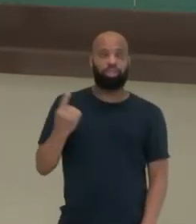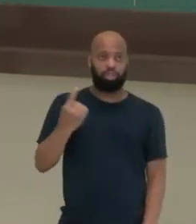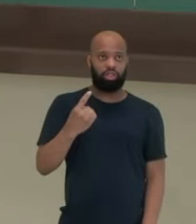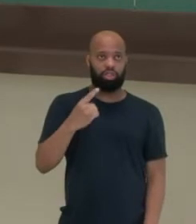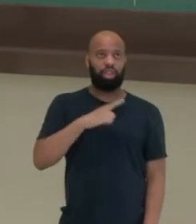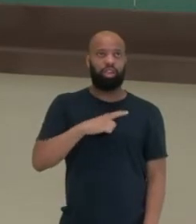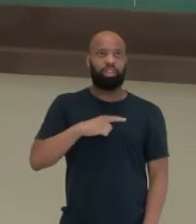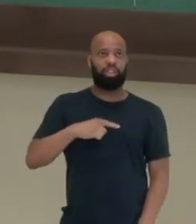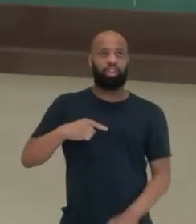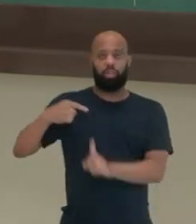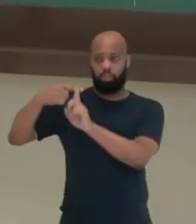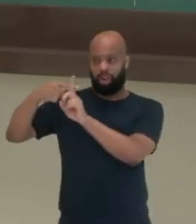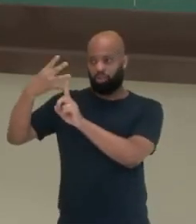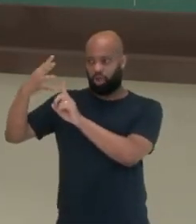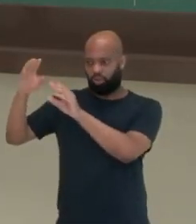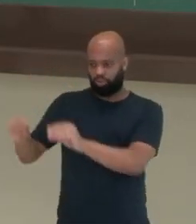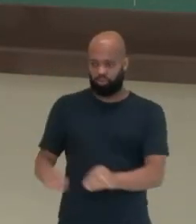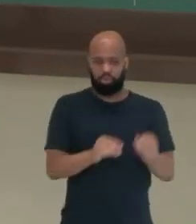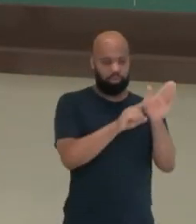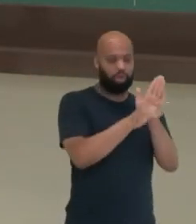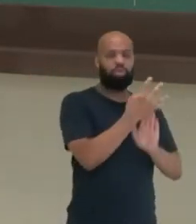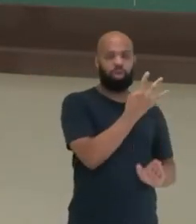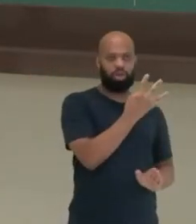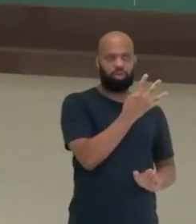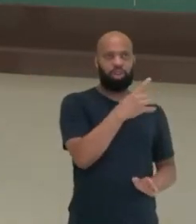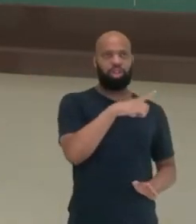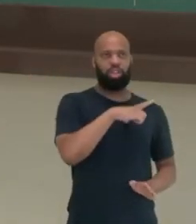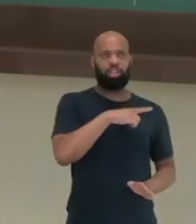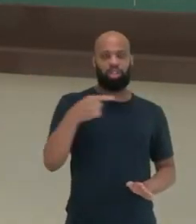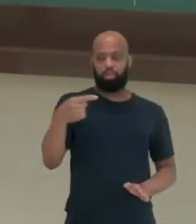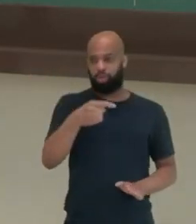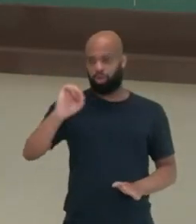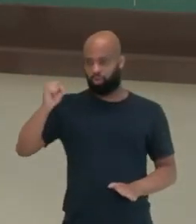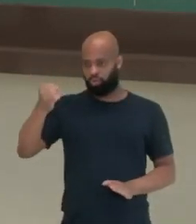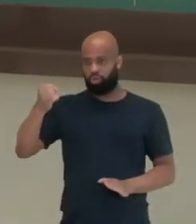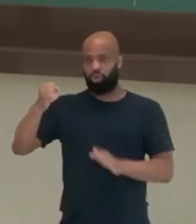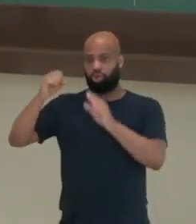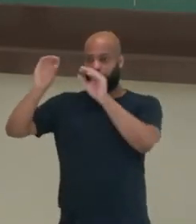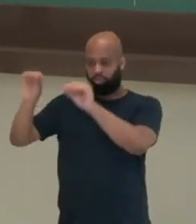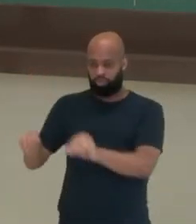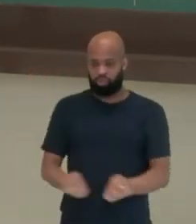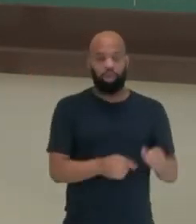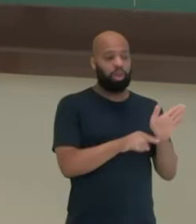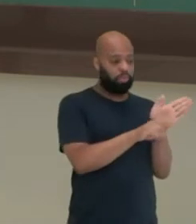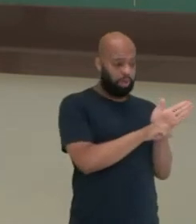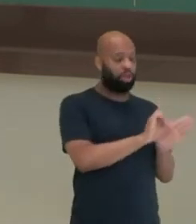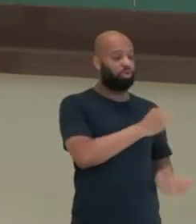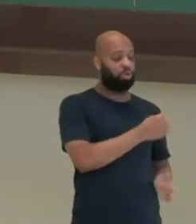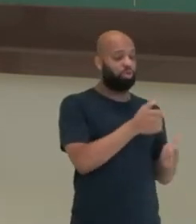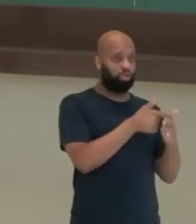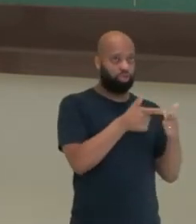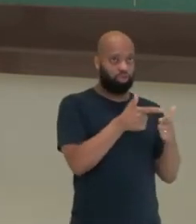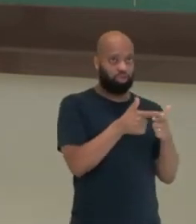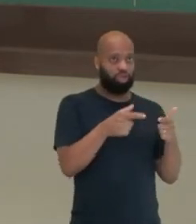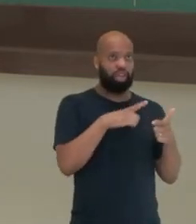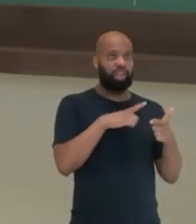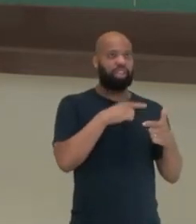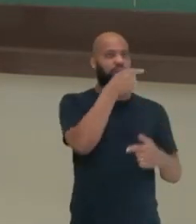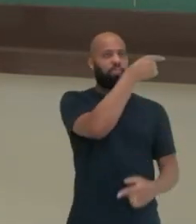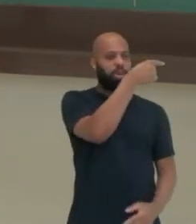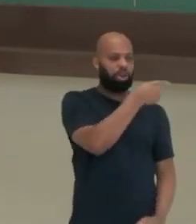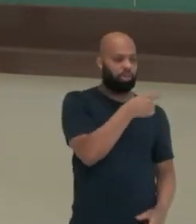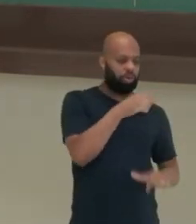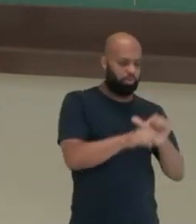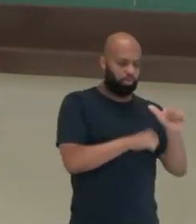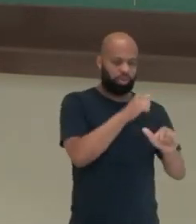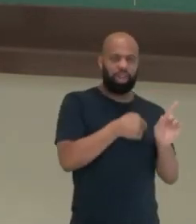passa menos 4. Menos 8 multiplicando passa menos 8 dividindo. Menos dividido por menos